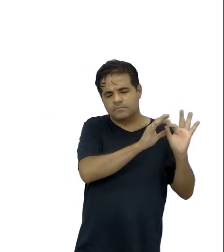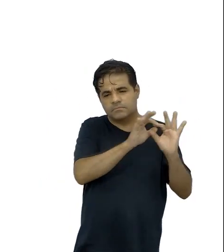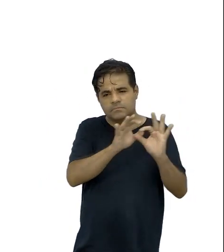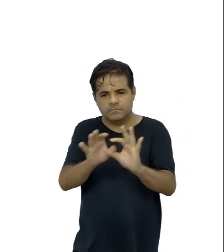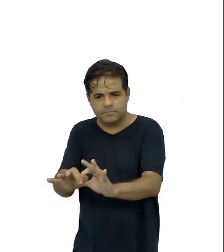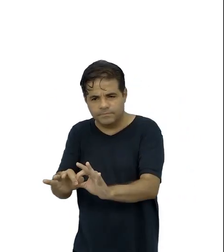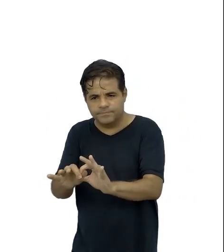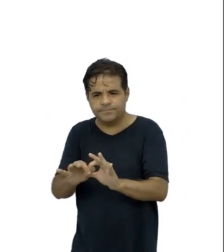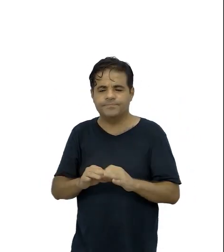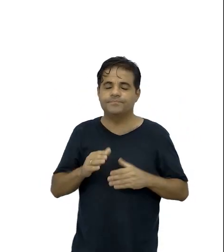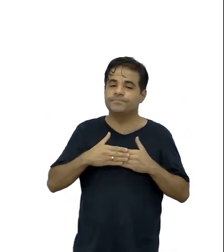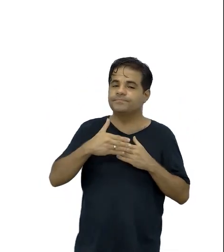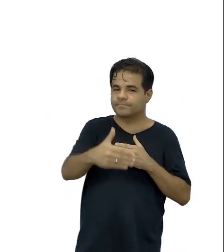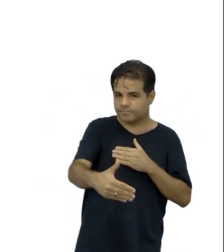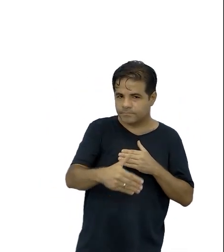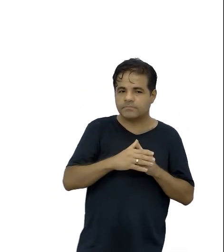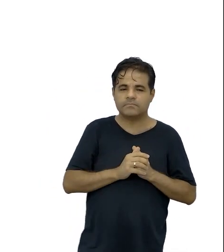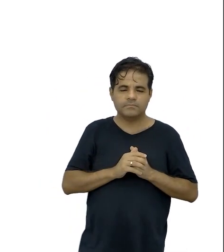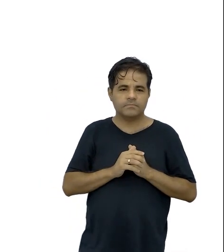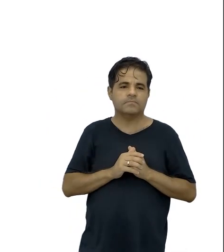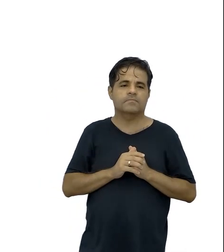contexto em questão.